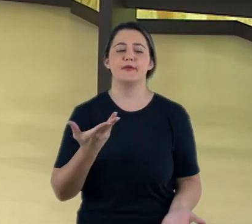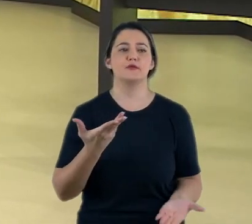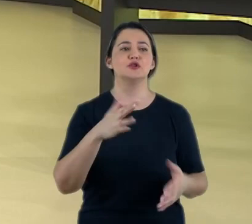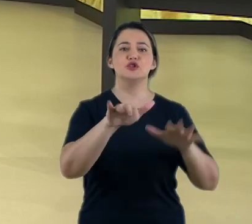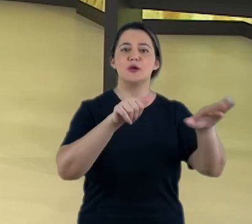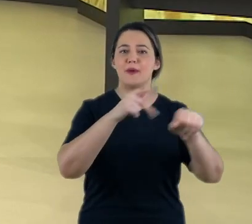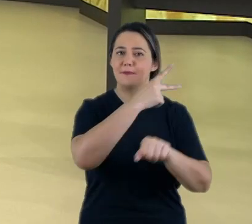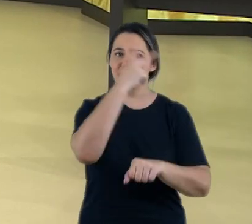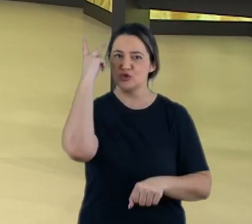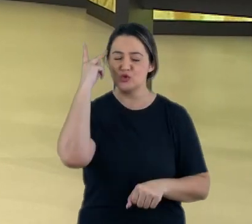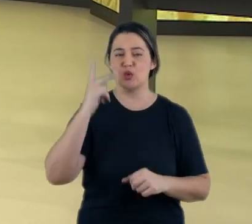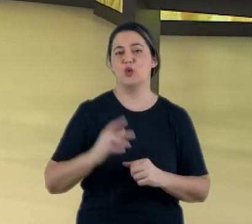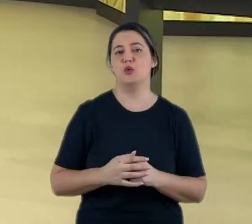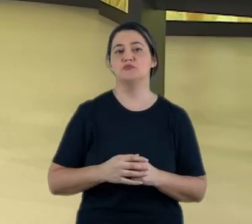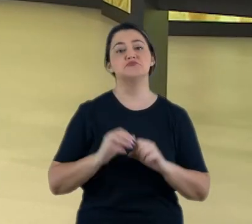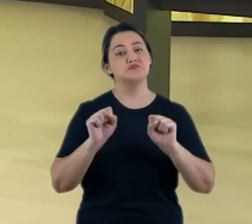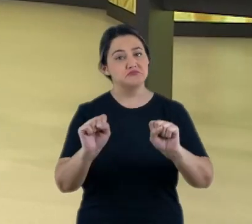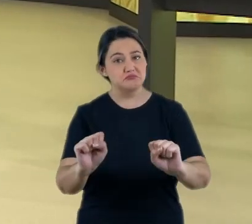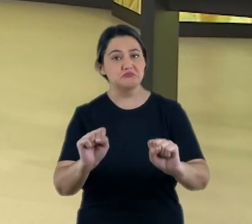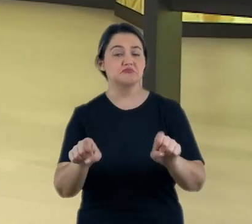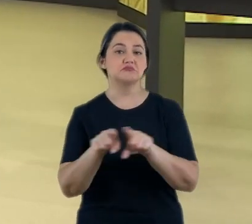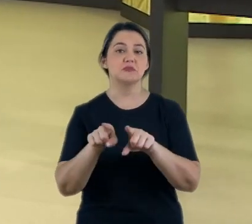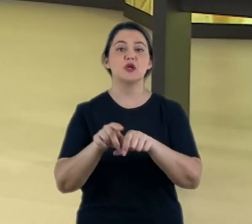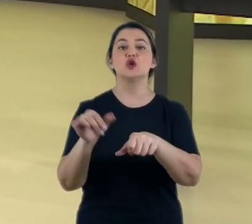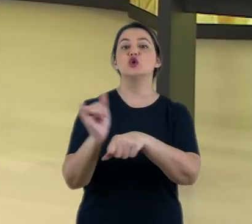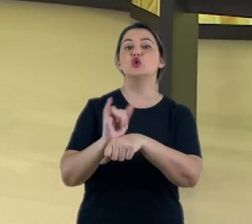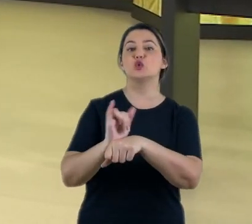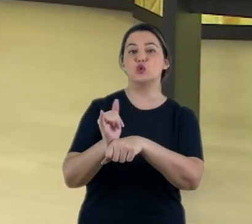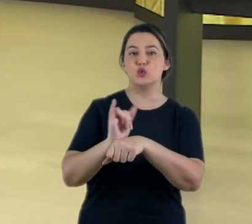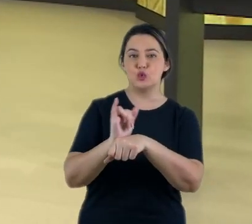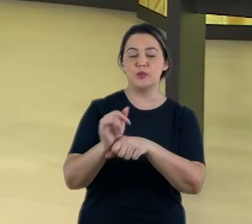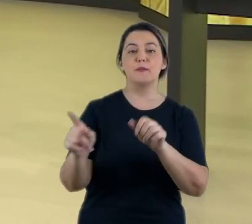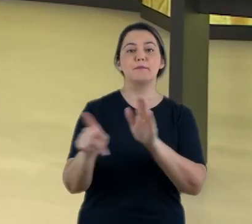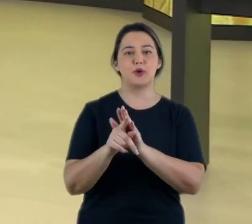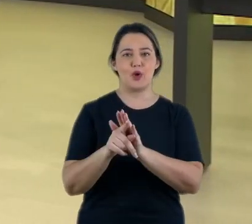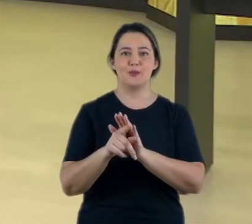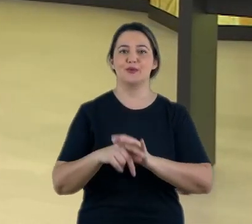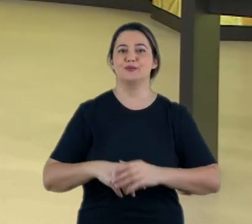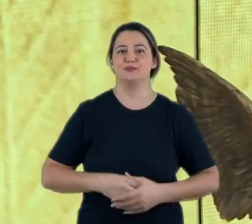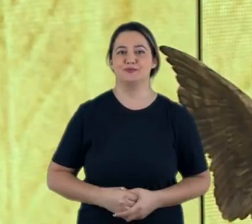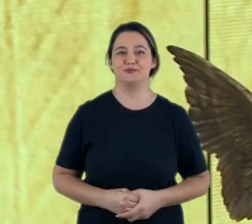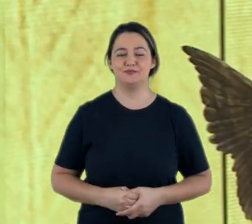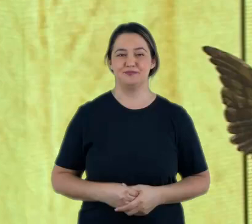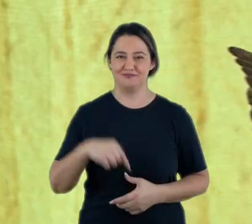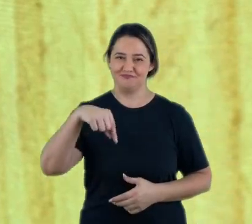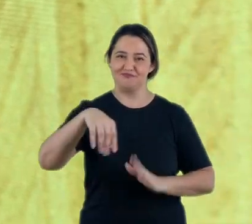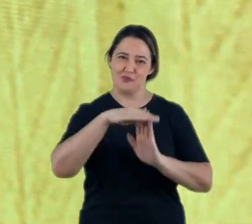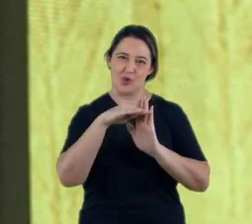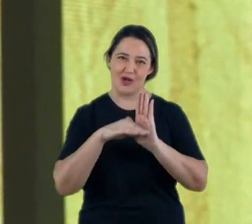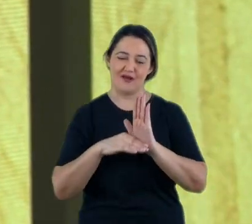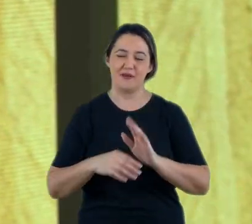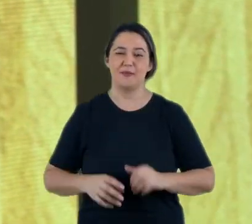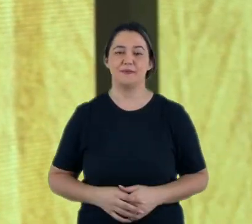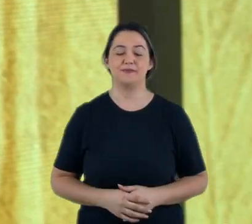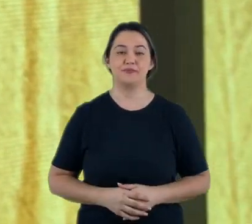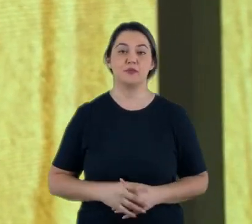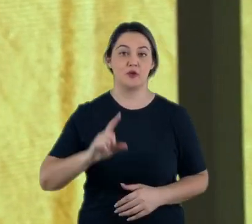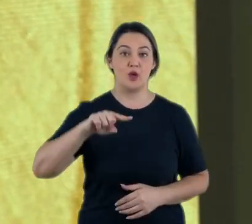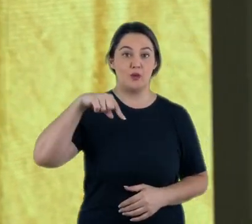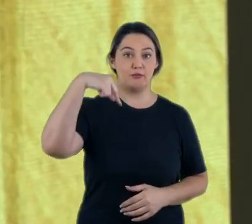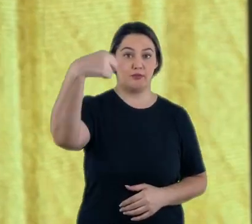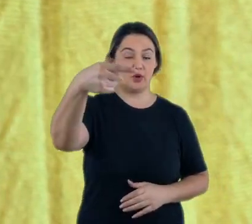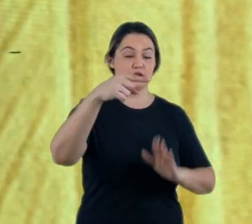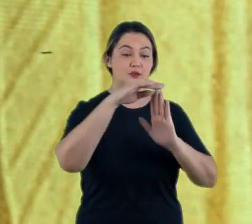programa Evidências através do canal do YouTube do Evidências NT. Bom, no próximo programa vamos